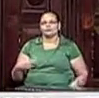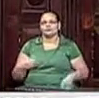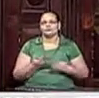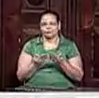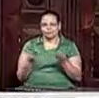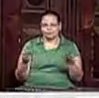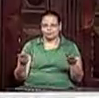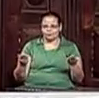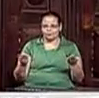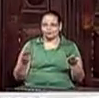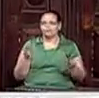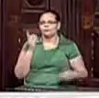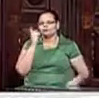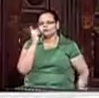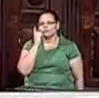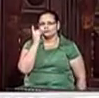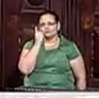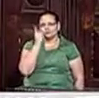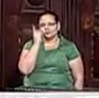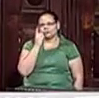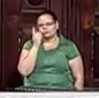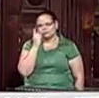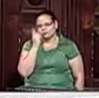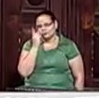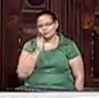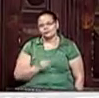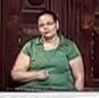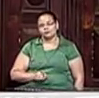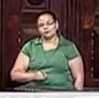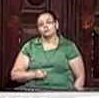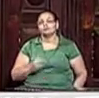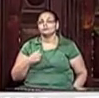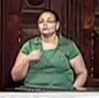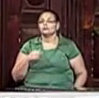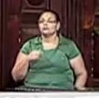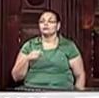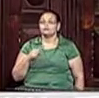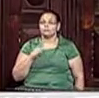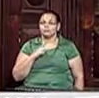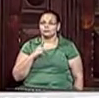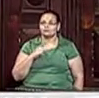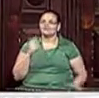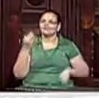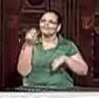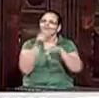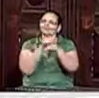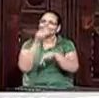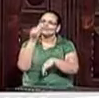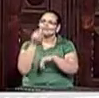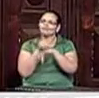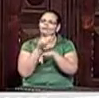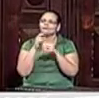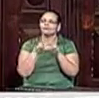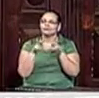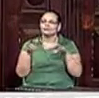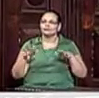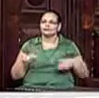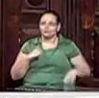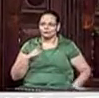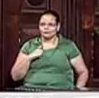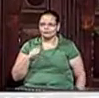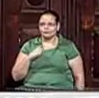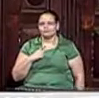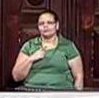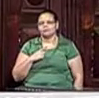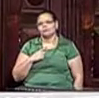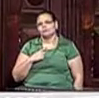senhoras e senhores deputados que ainda resistem em plenário